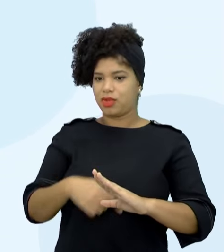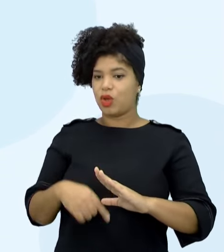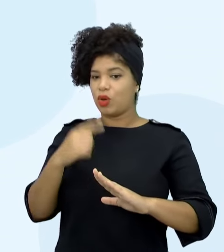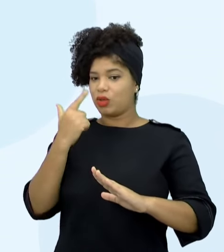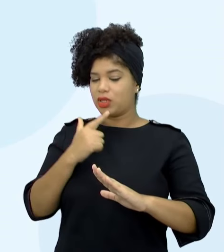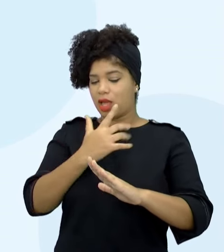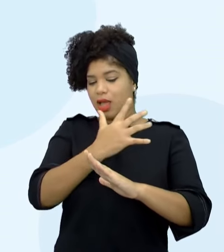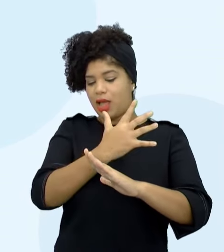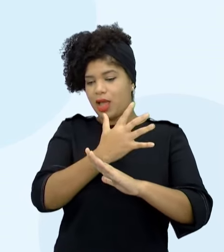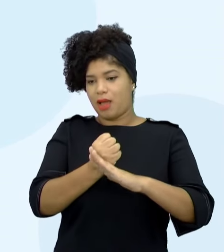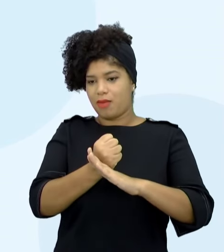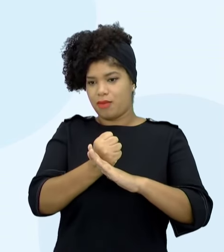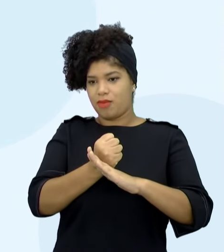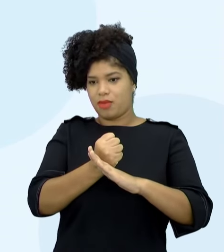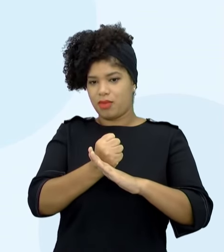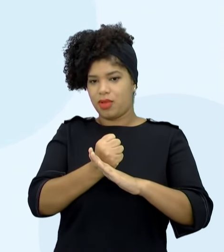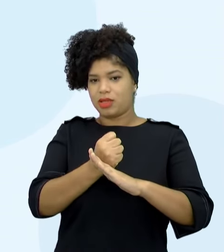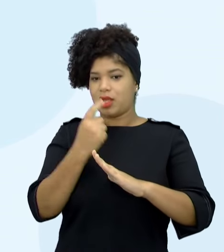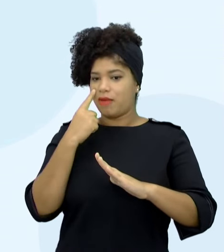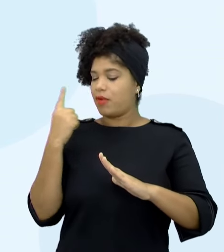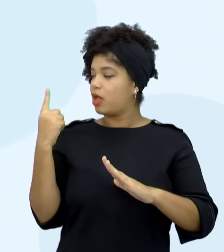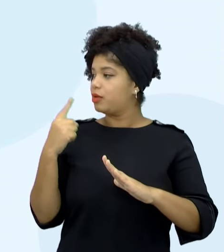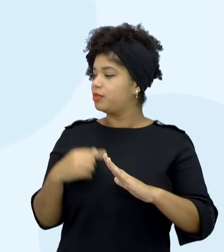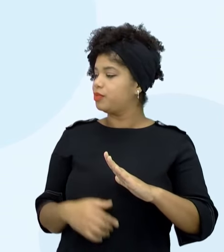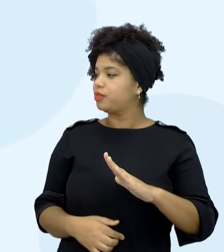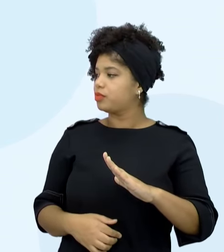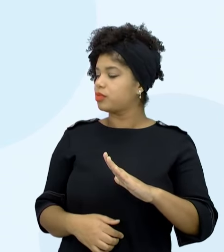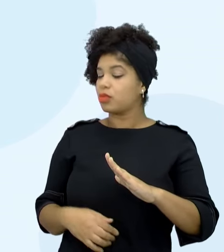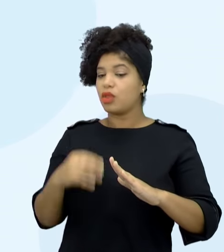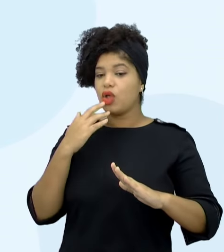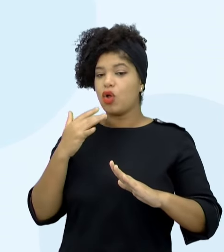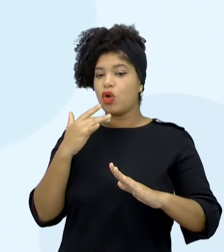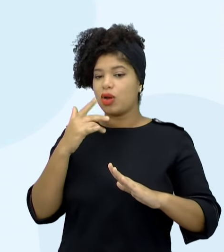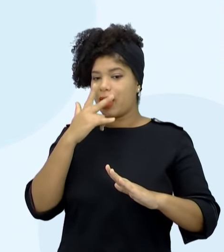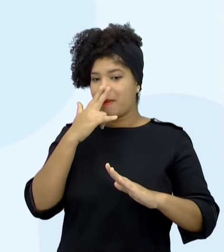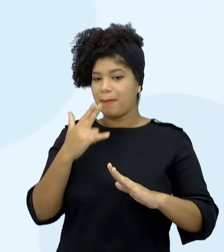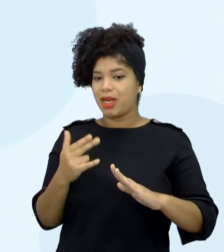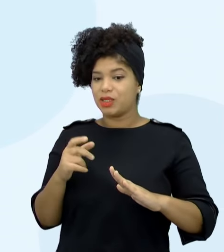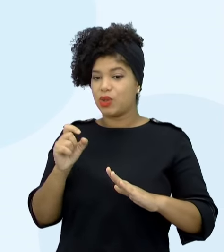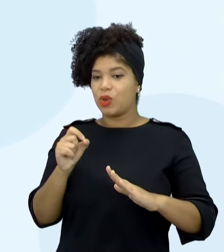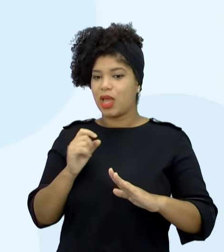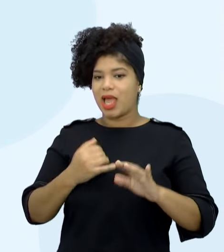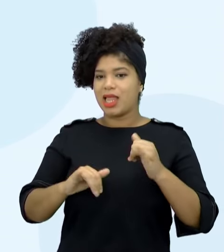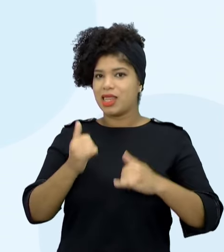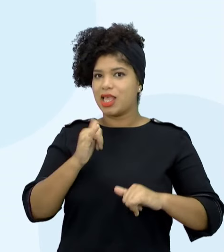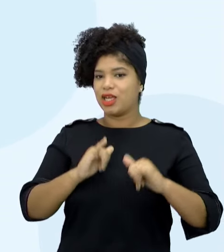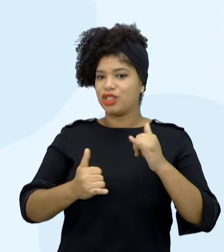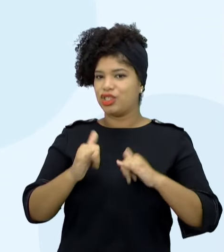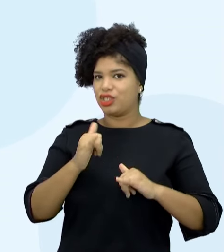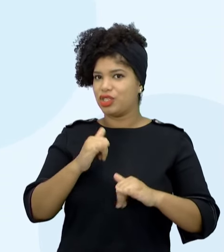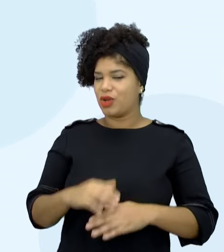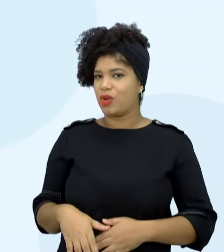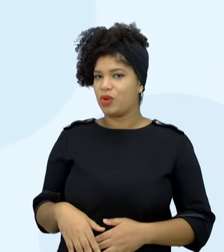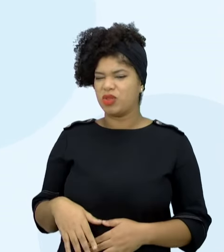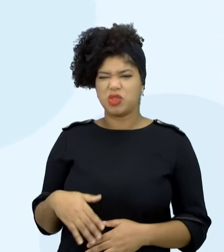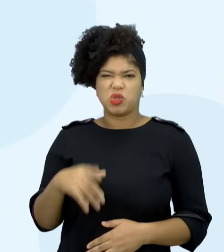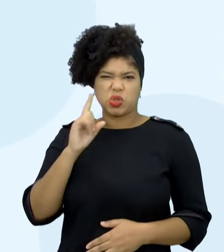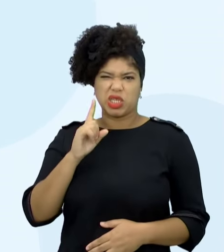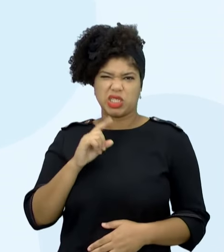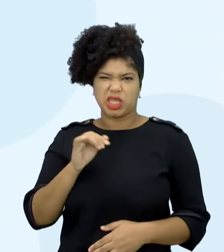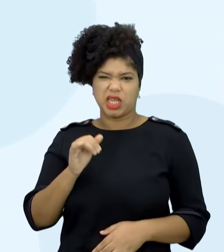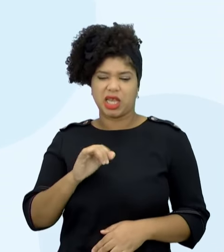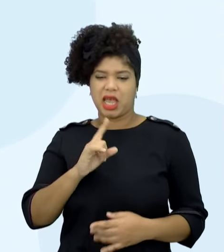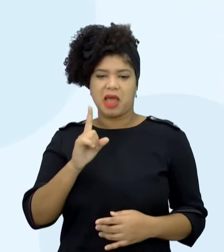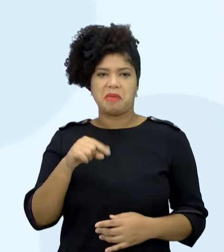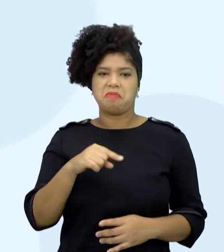consegue um efeito. Você está vendo ali que tem um movimento de cargas que não interessa muito se é elétron, se é